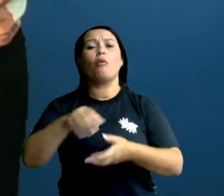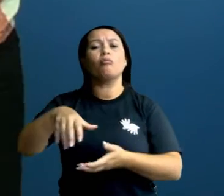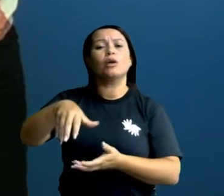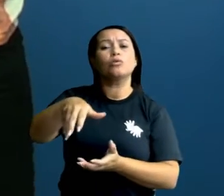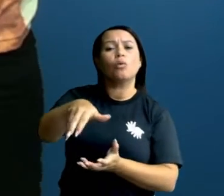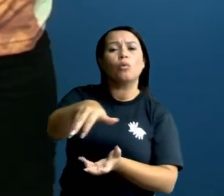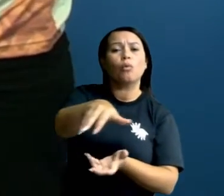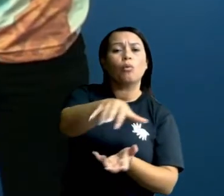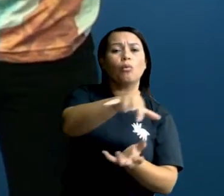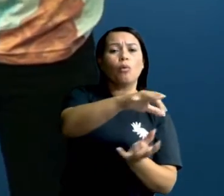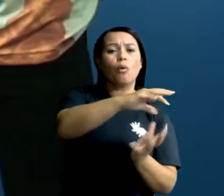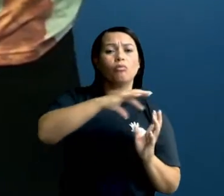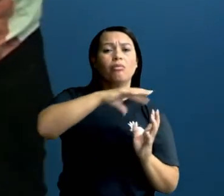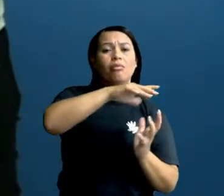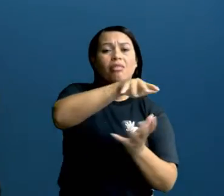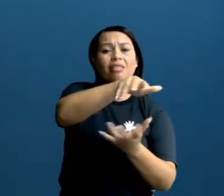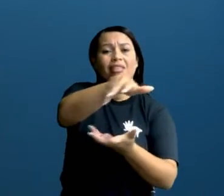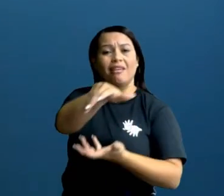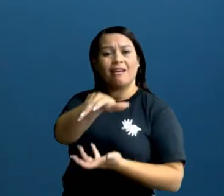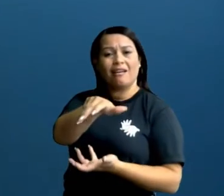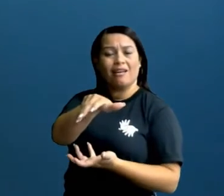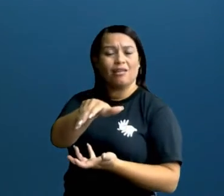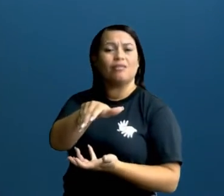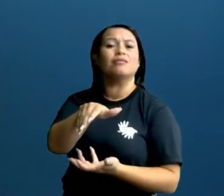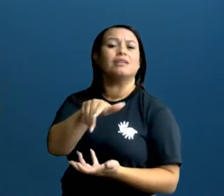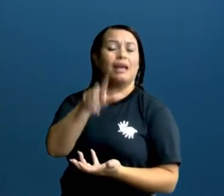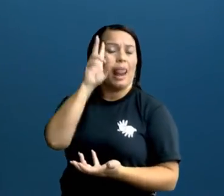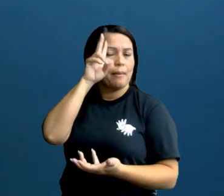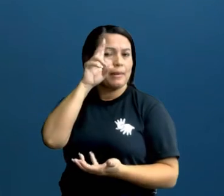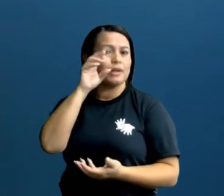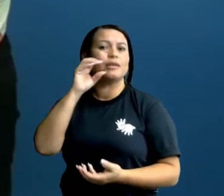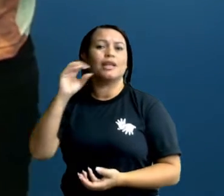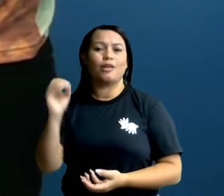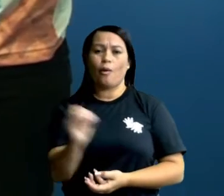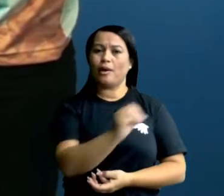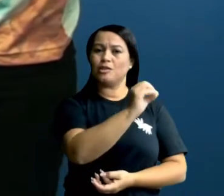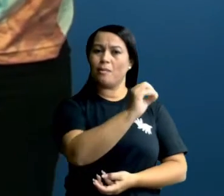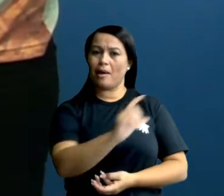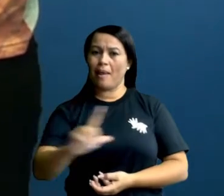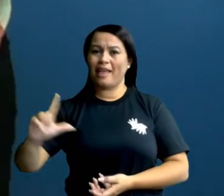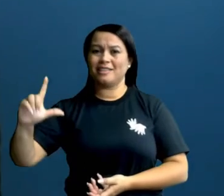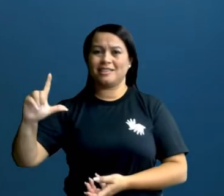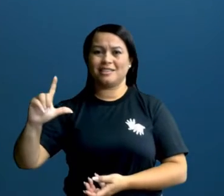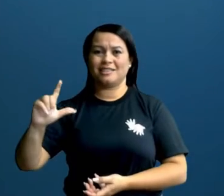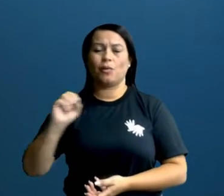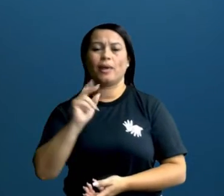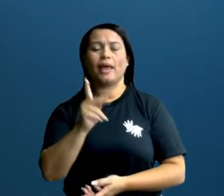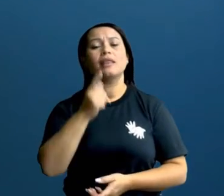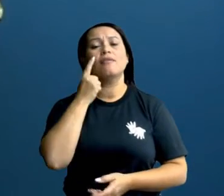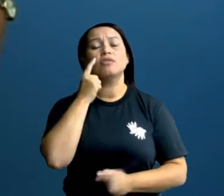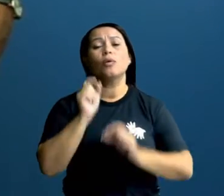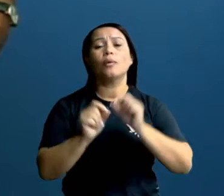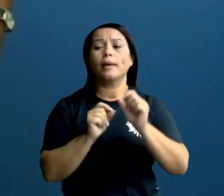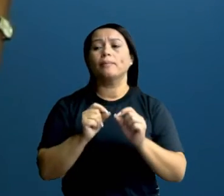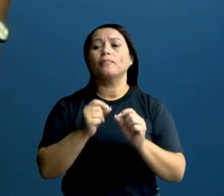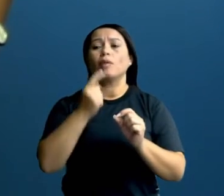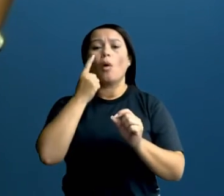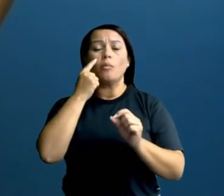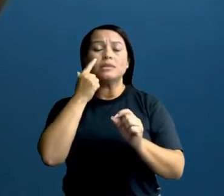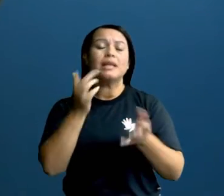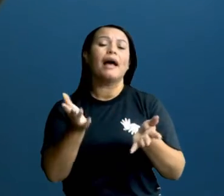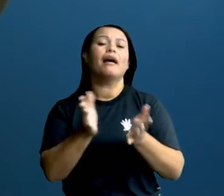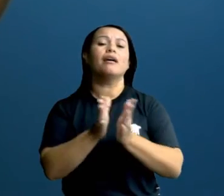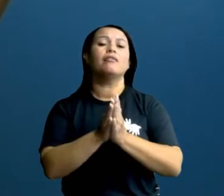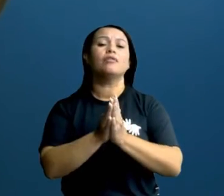ao movimento de rotação da Terra, que é, lembrando, de oeste para leste, tá bom? Então, no caso aqui, na porção